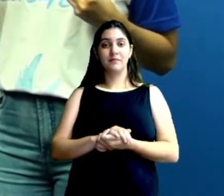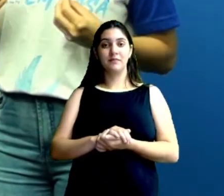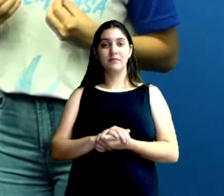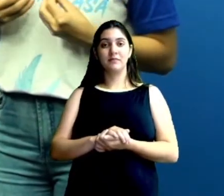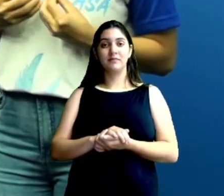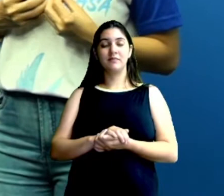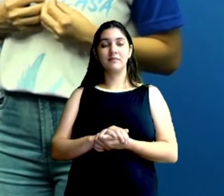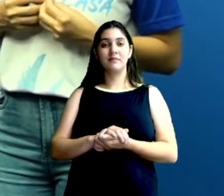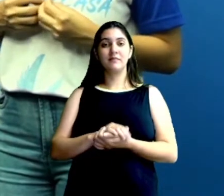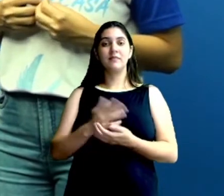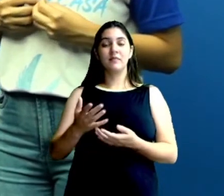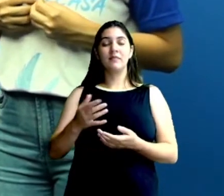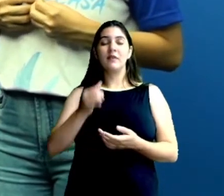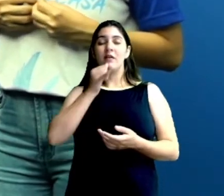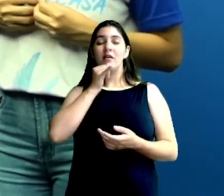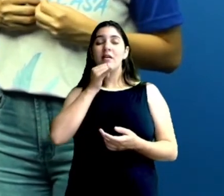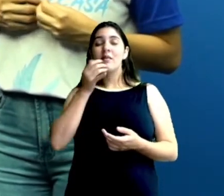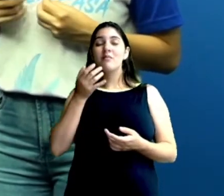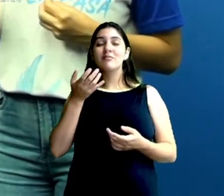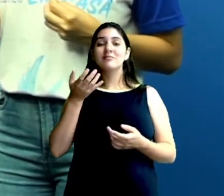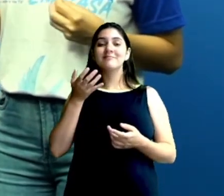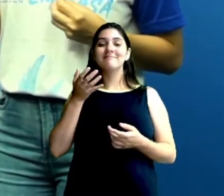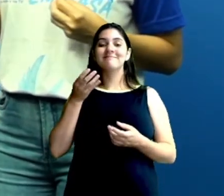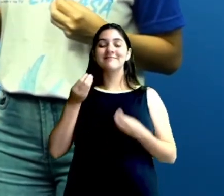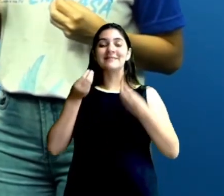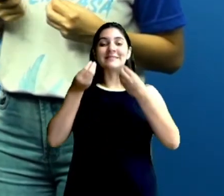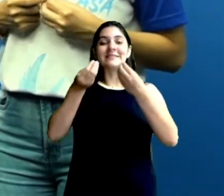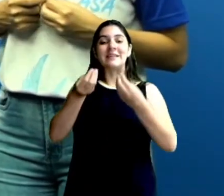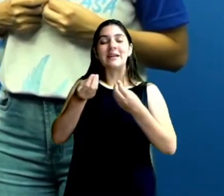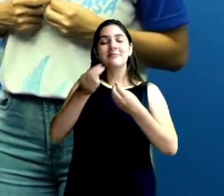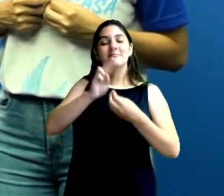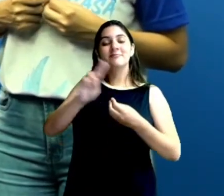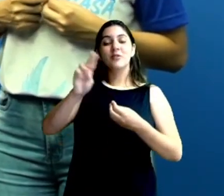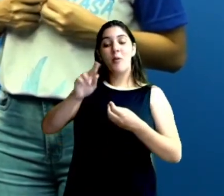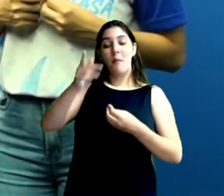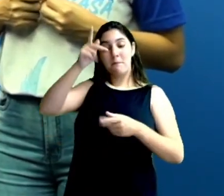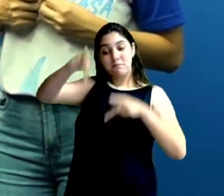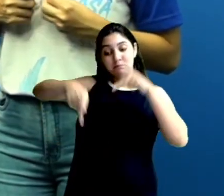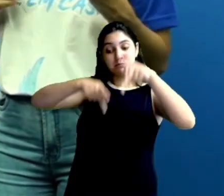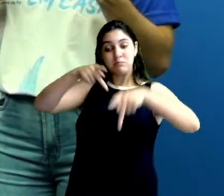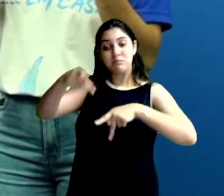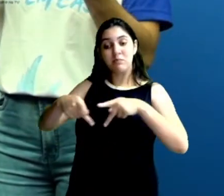áurea de povo guerreiro, essa áurea de